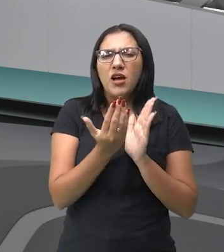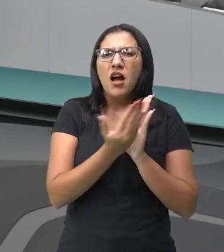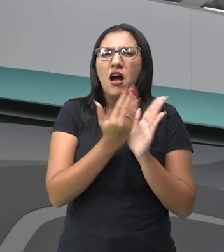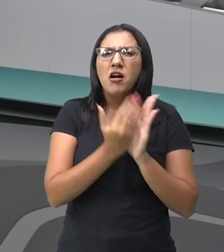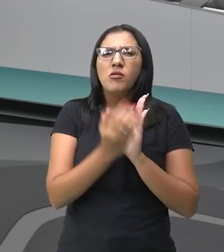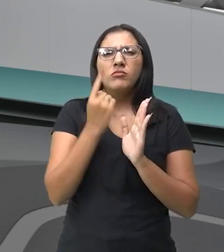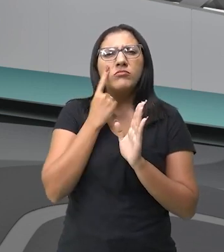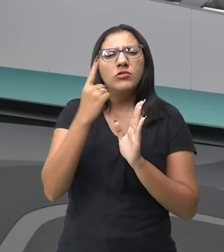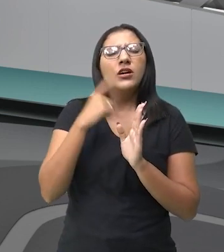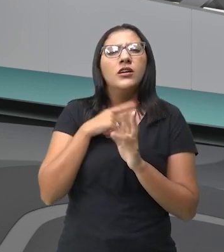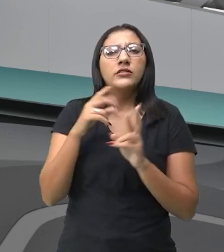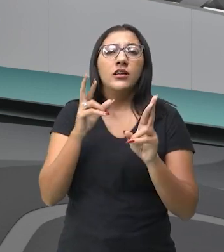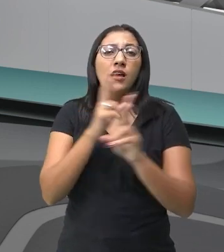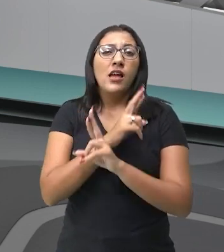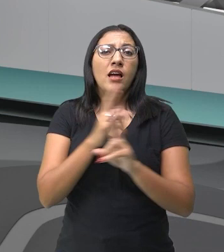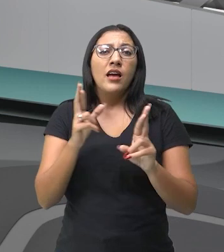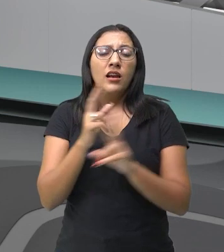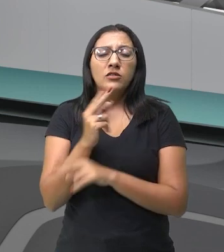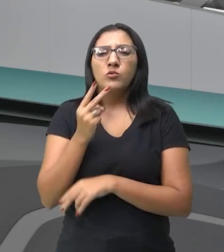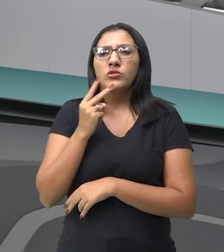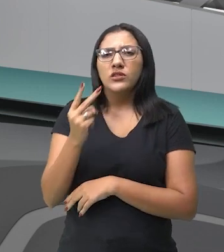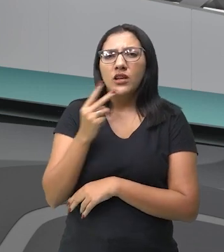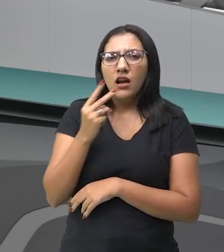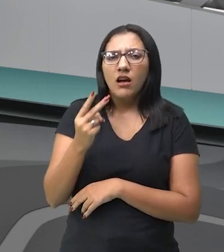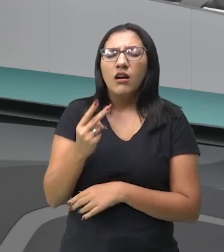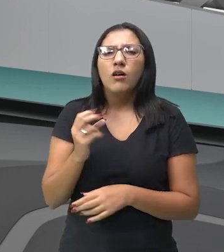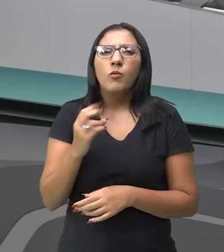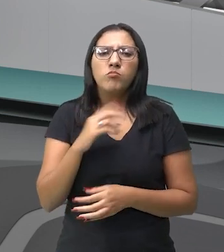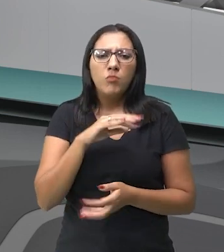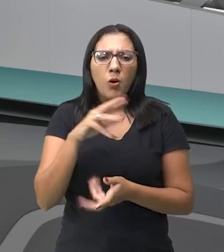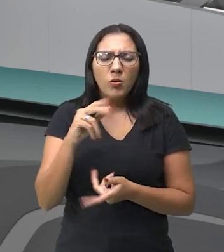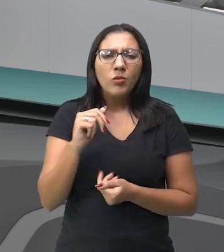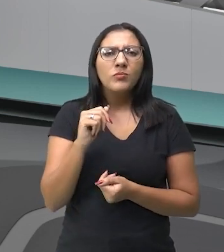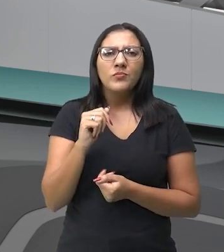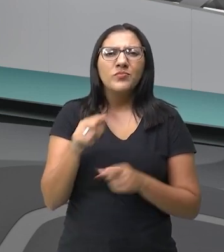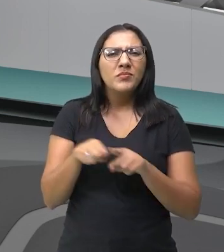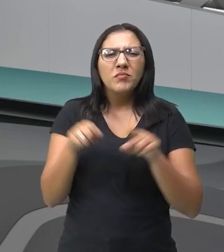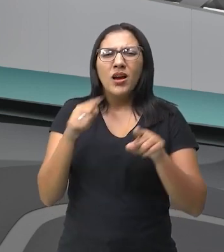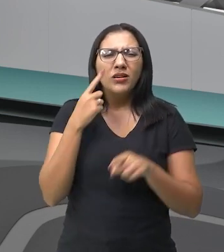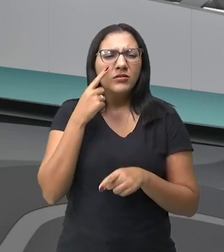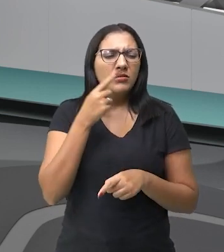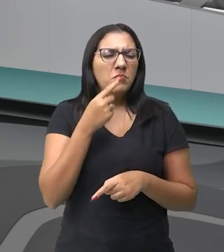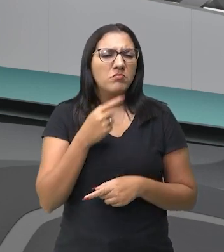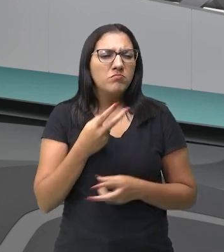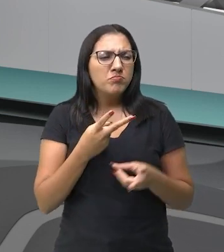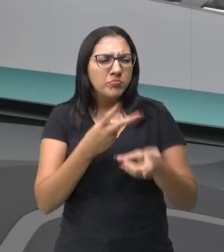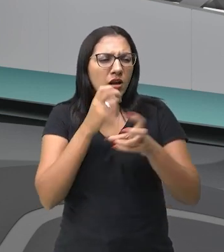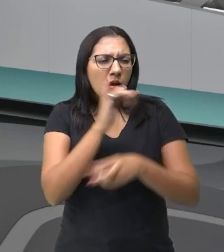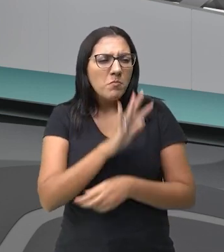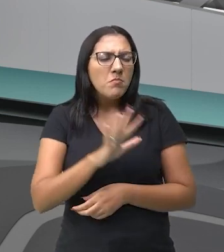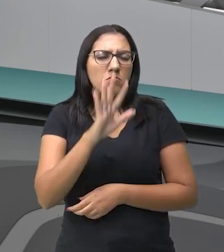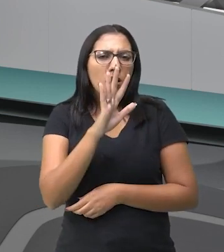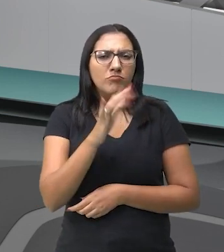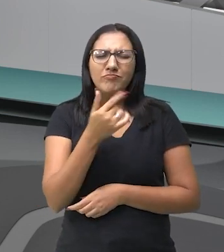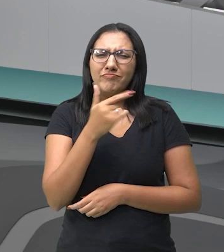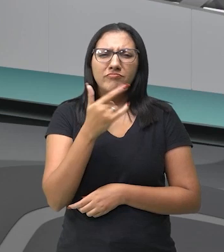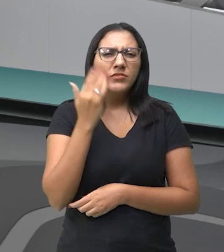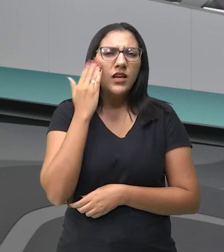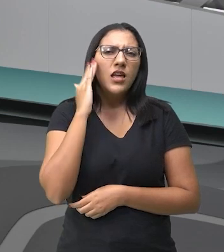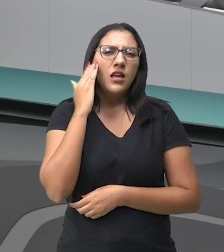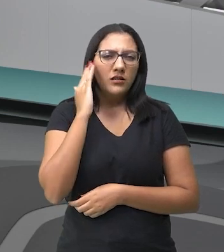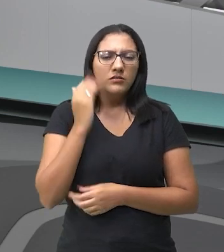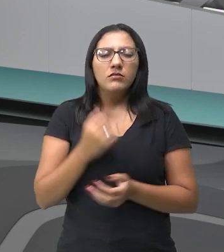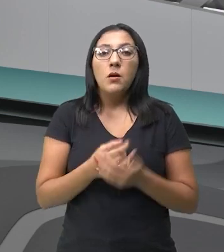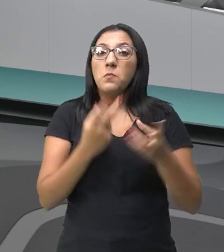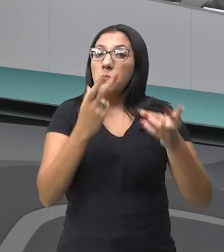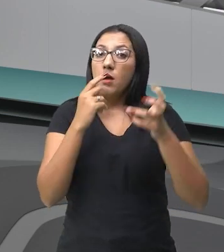não é? Falta informação, falta a parte verbal que é extremamente importante para que esse texto